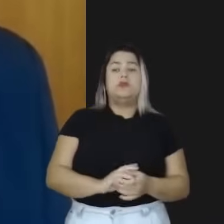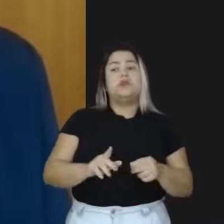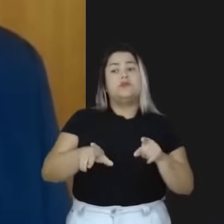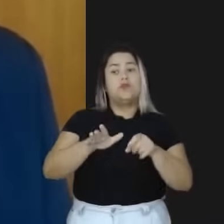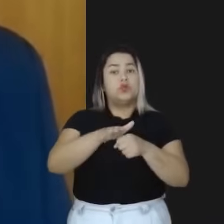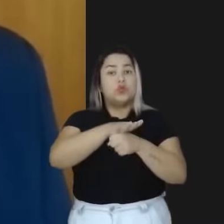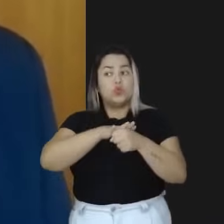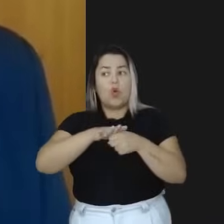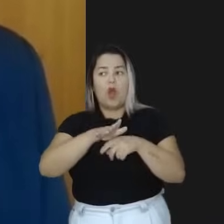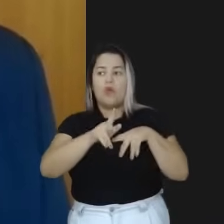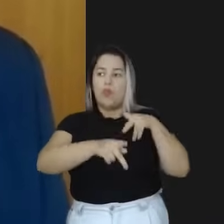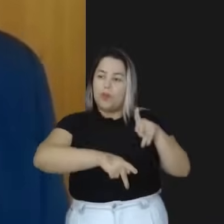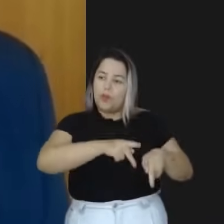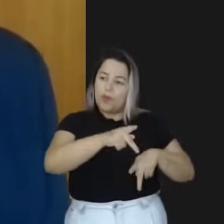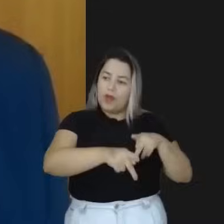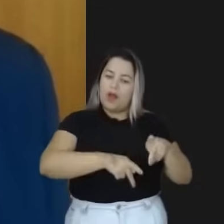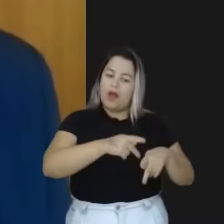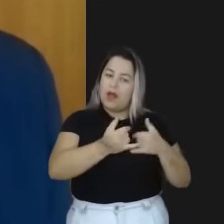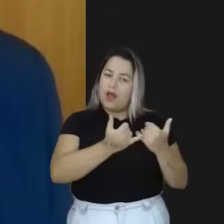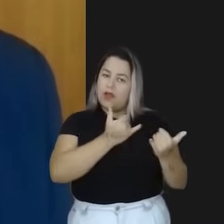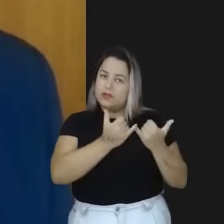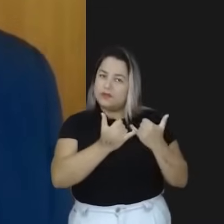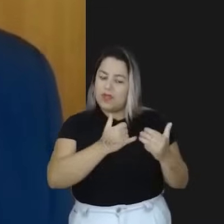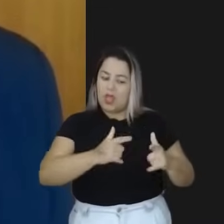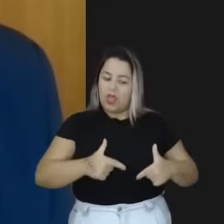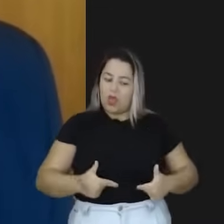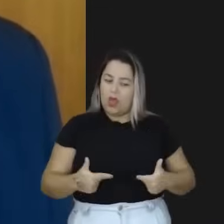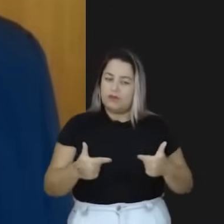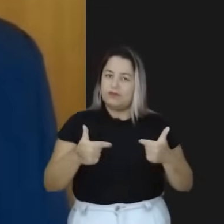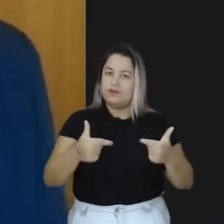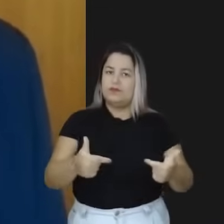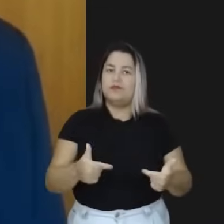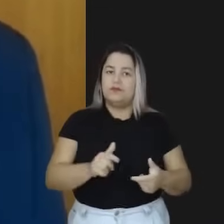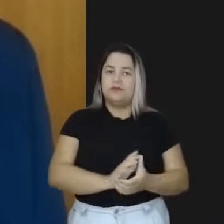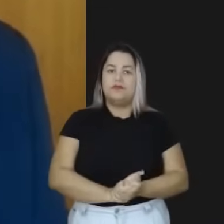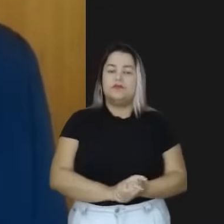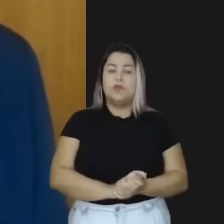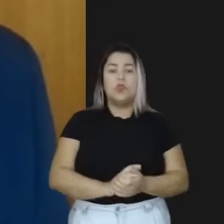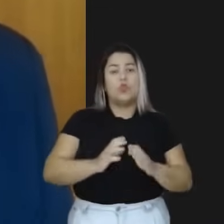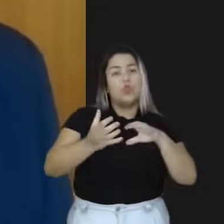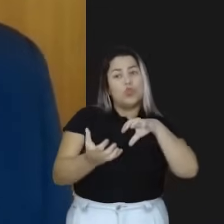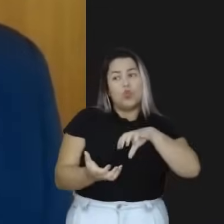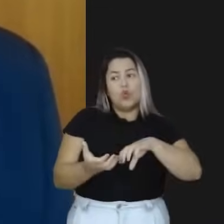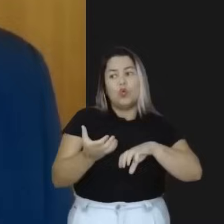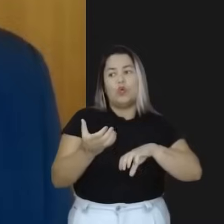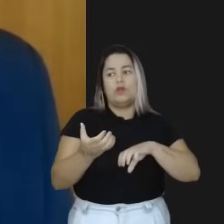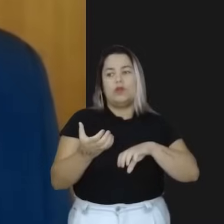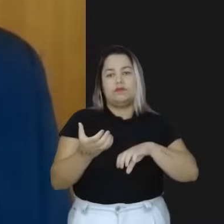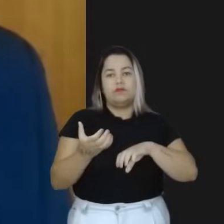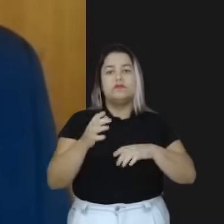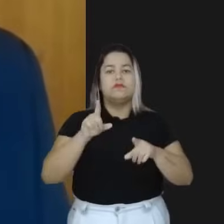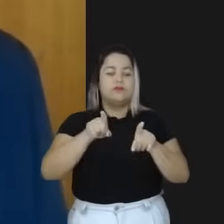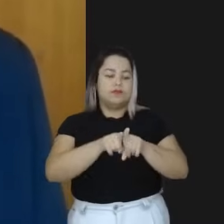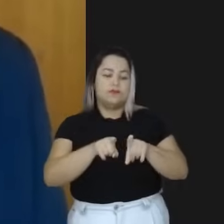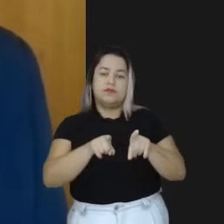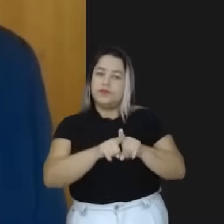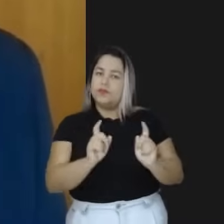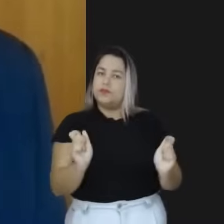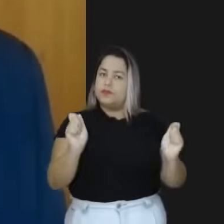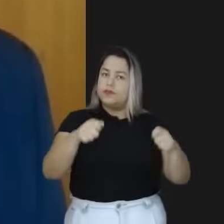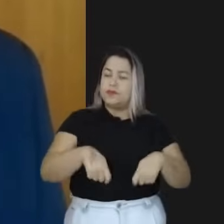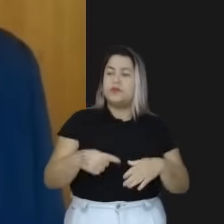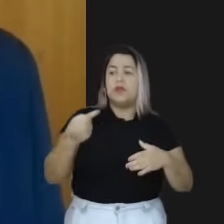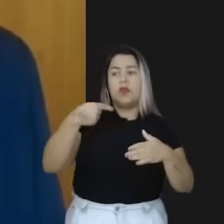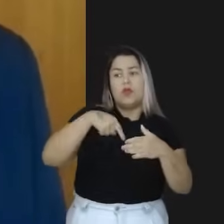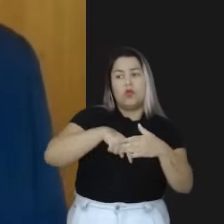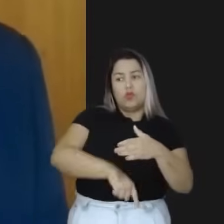de povo. Esse é o grande desafio. E no Congresso, obviamente que nós precisamos